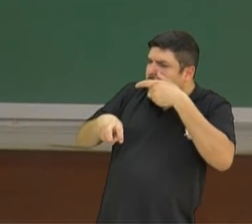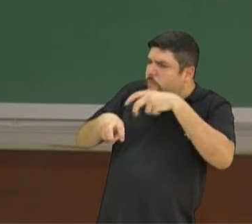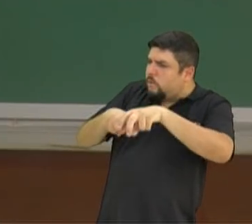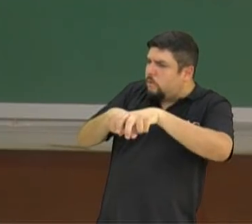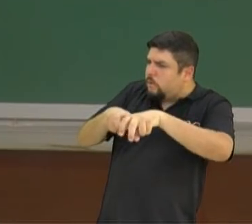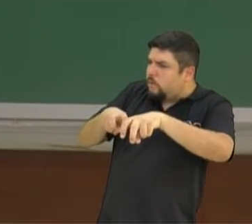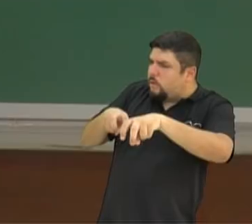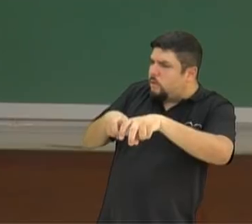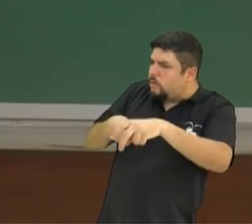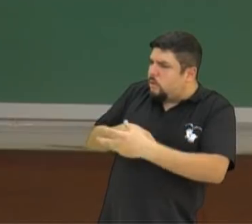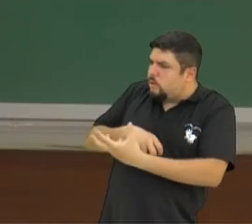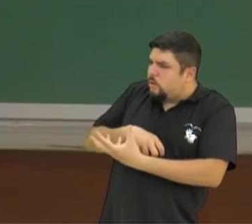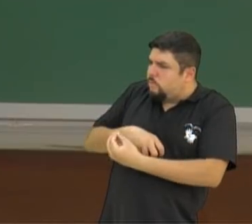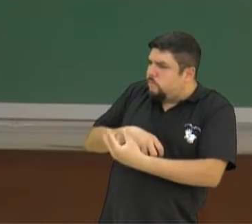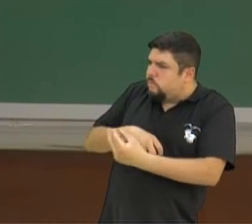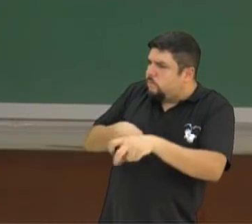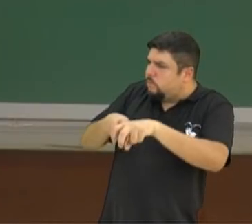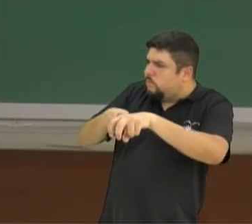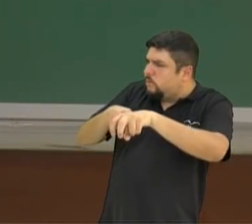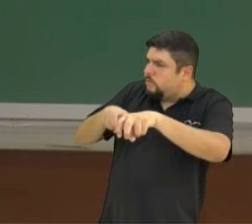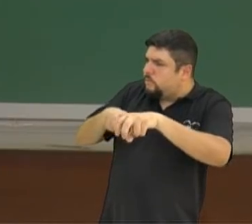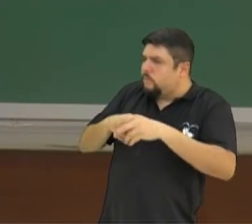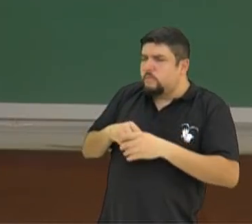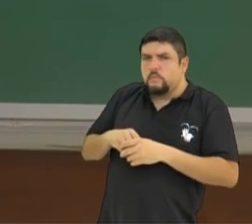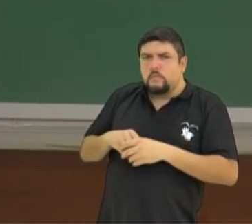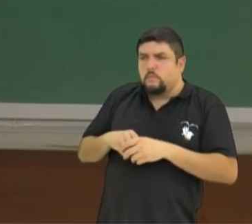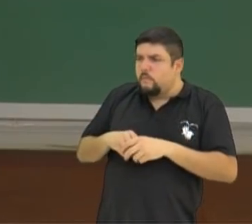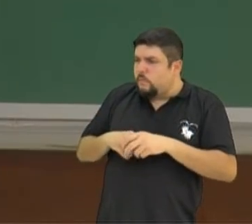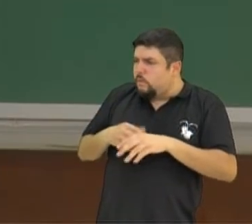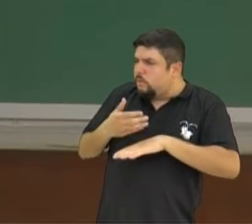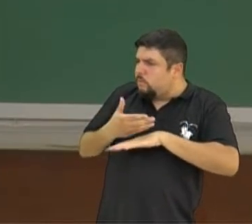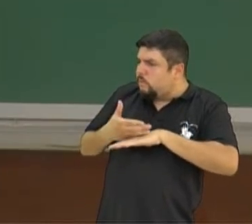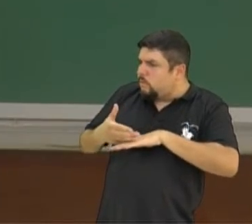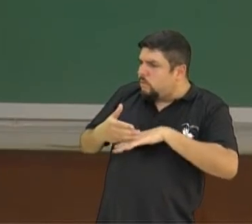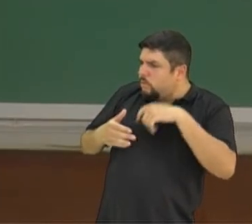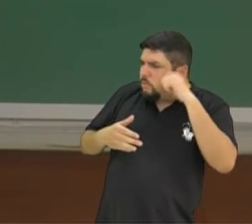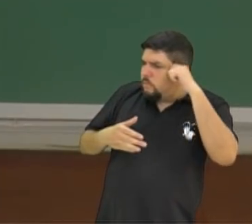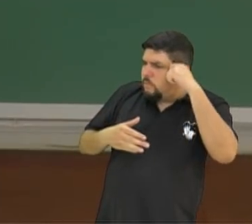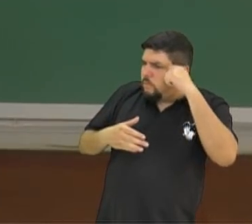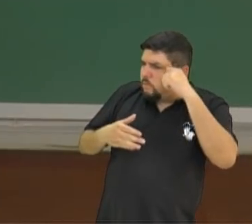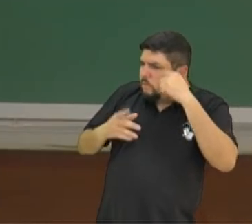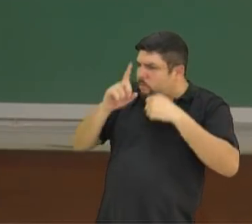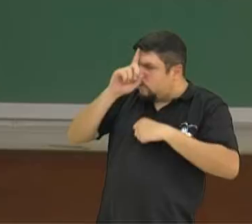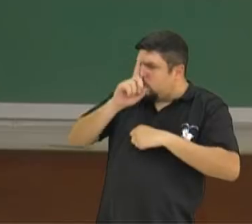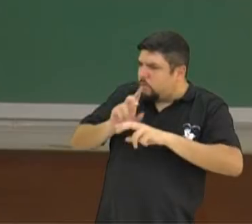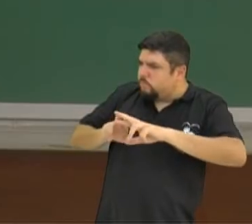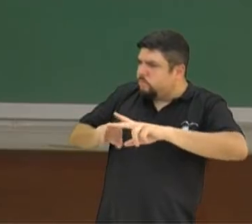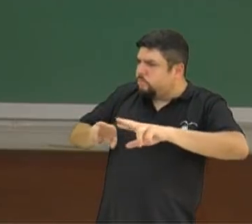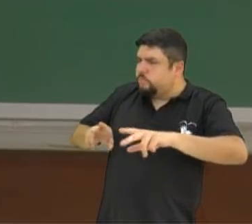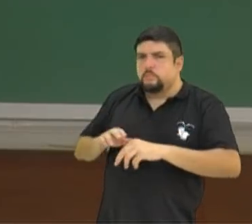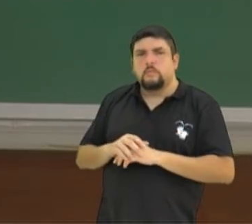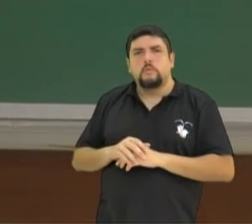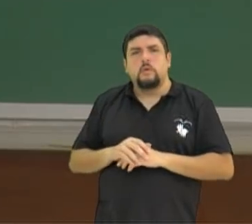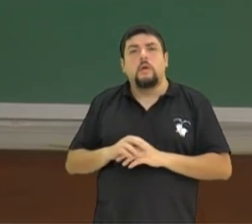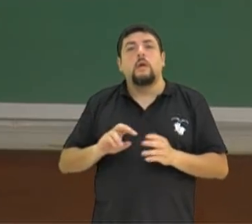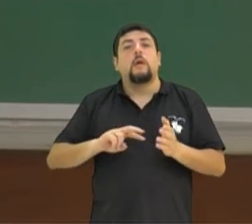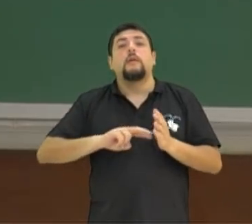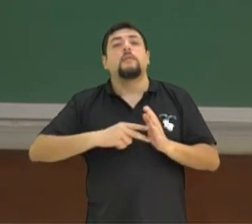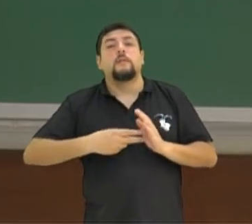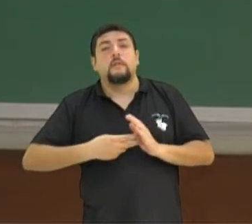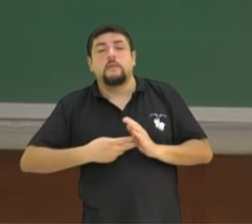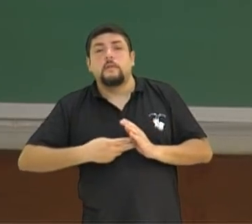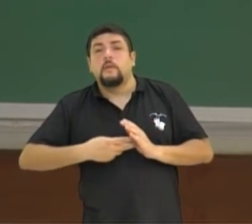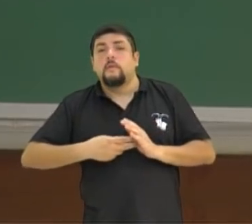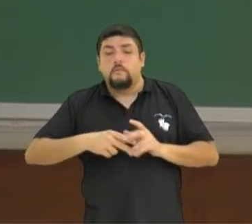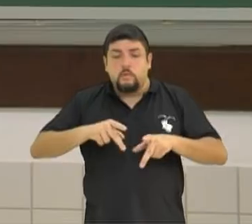fazendo essa poesia. Né? As pernas são brancas, pretas e amarelas, ilustrando o nosso processo híbrido